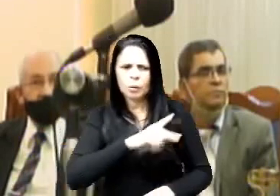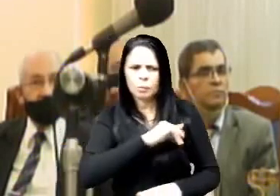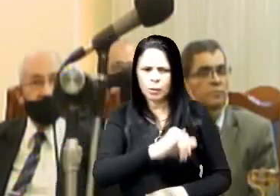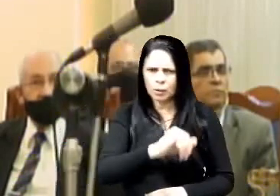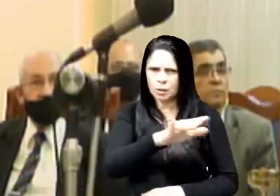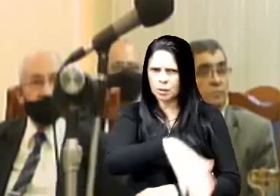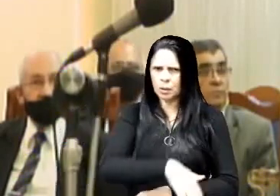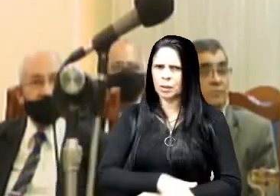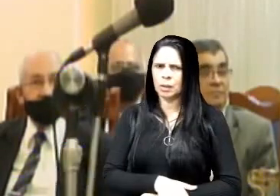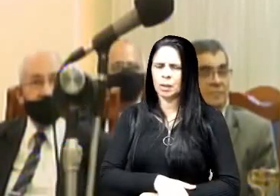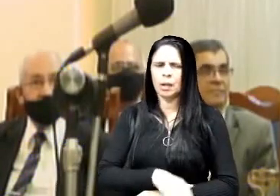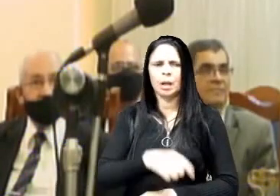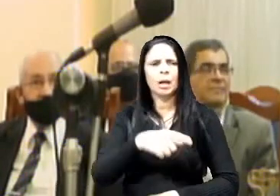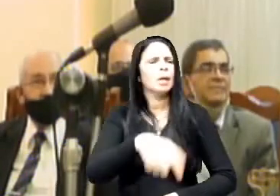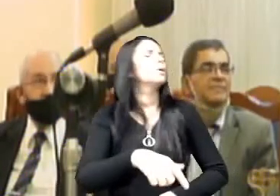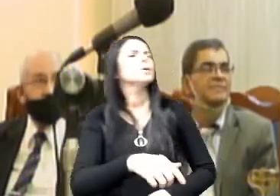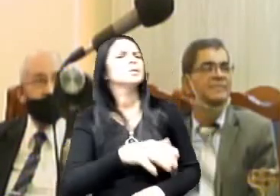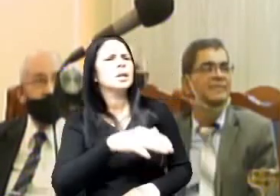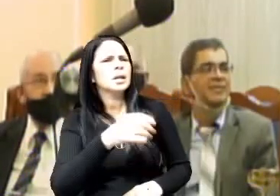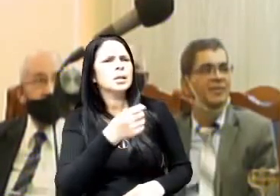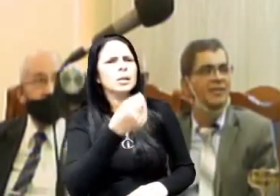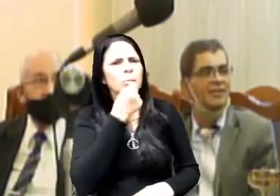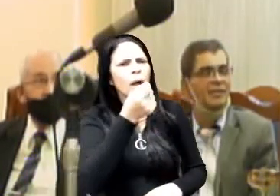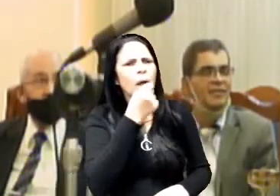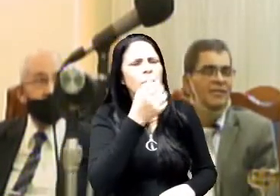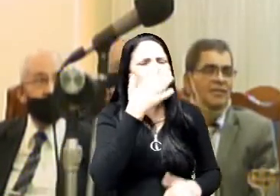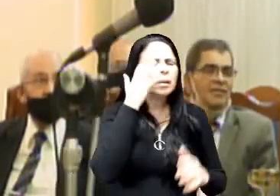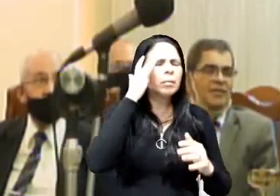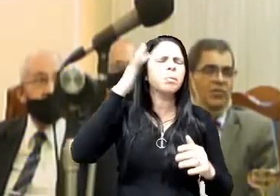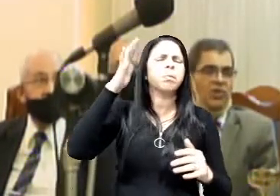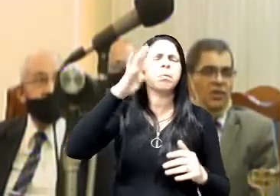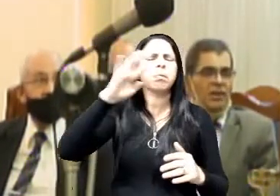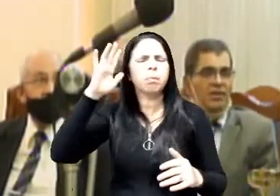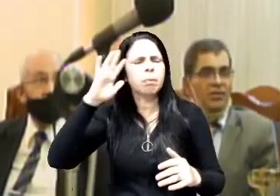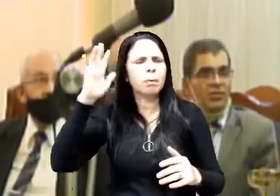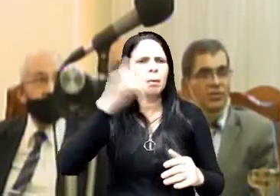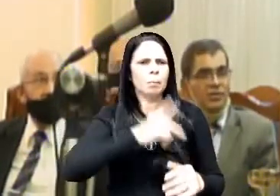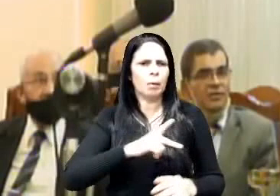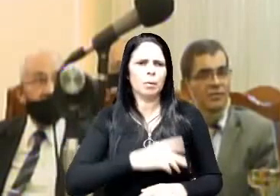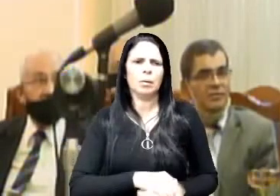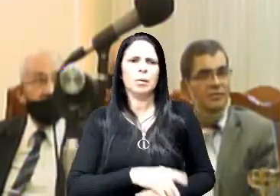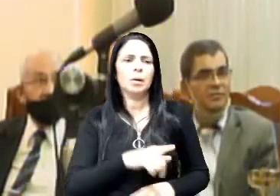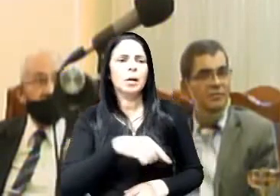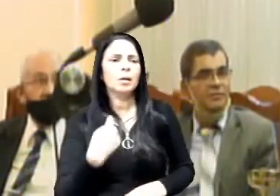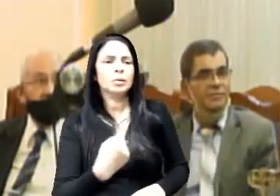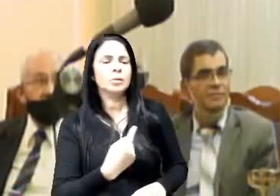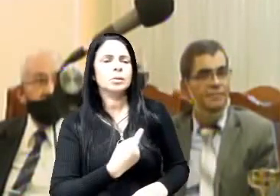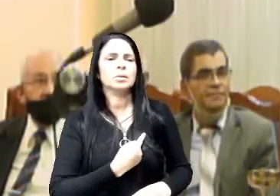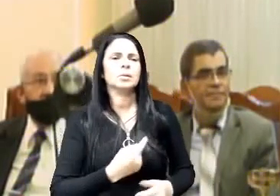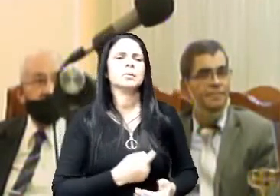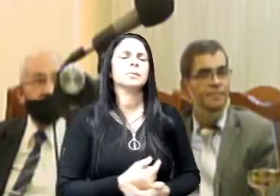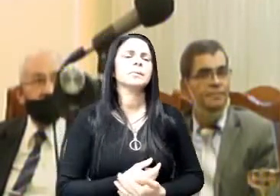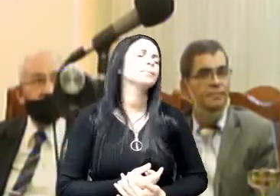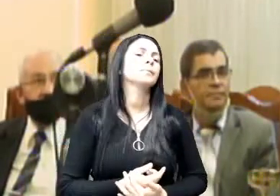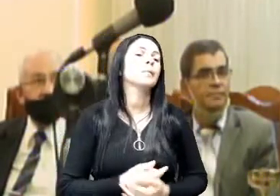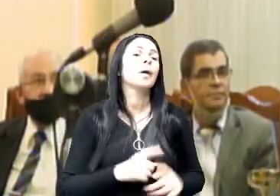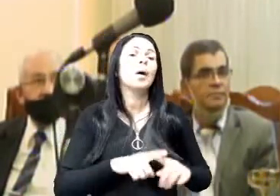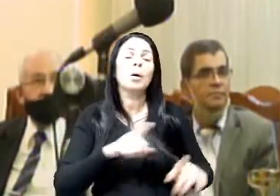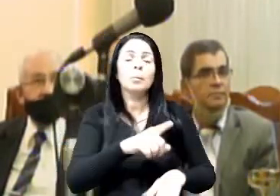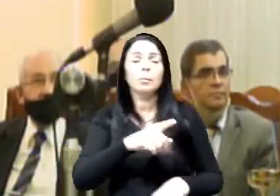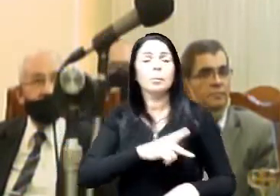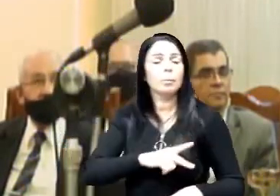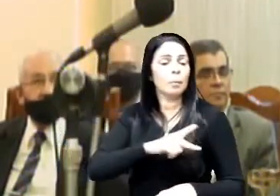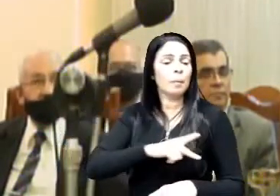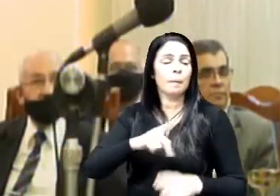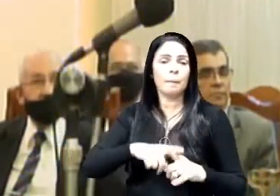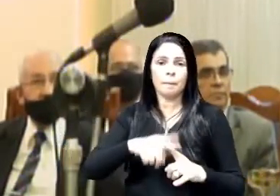estava, tinha tomado um analgésico e estava delirando? Não. Primeiro, Paulo está olhando